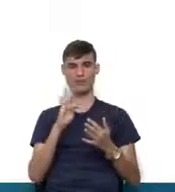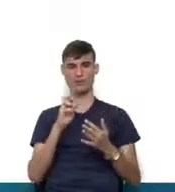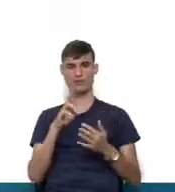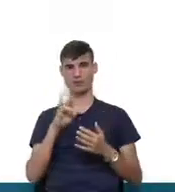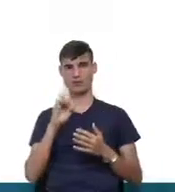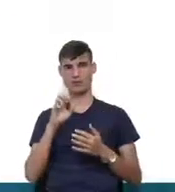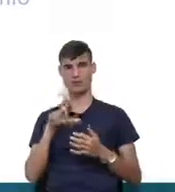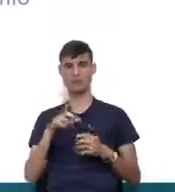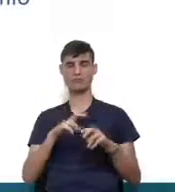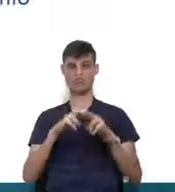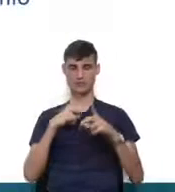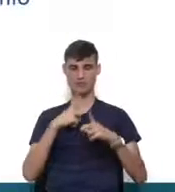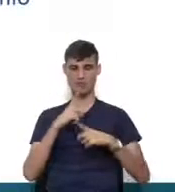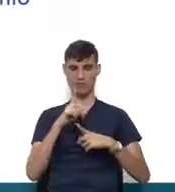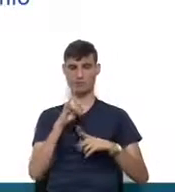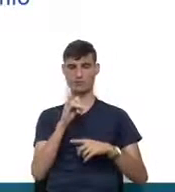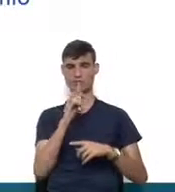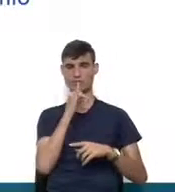nós temos um exemplo